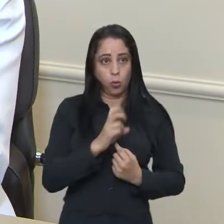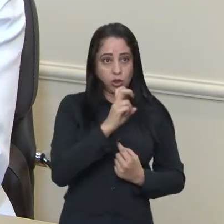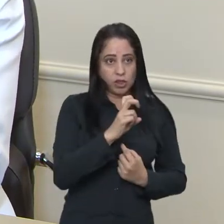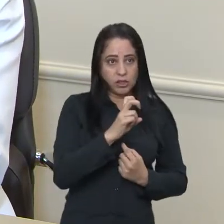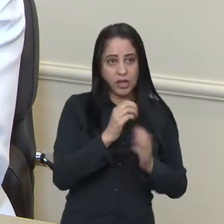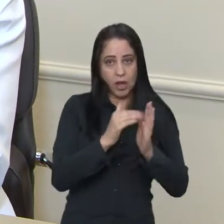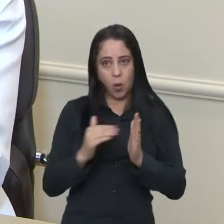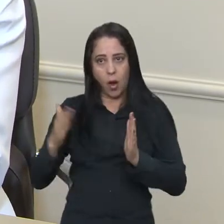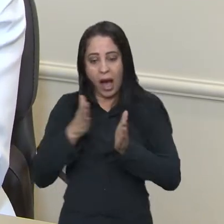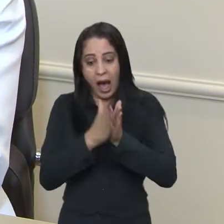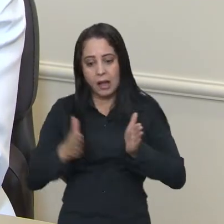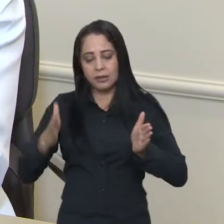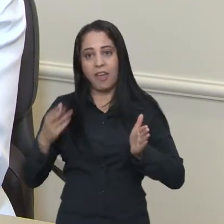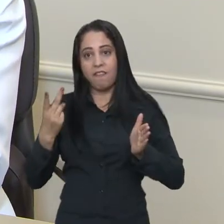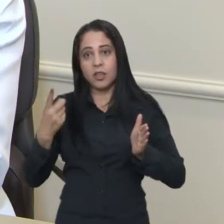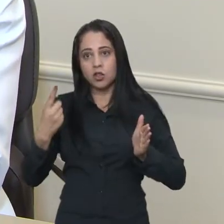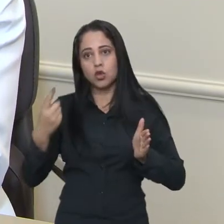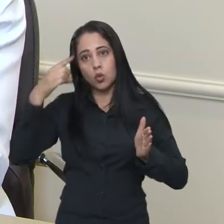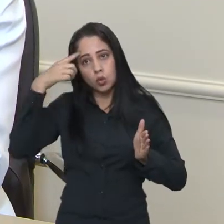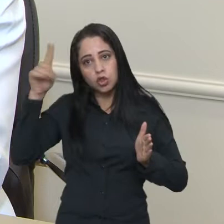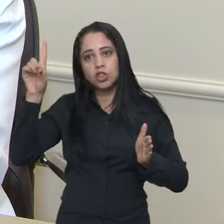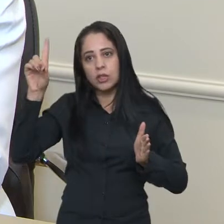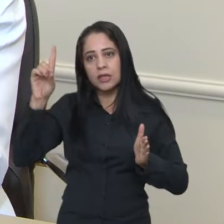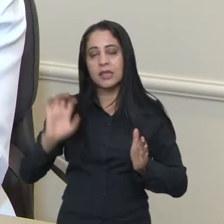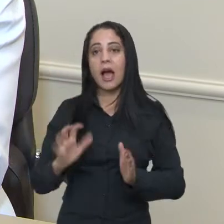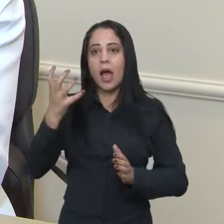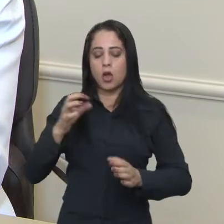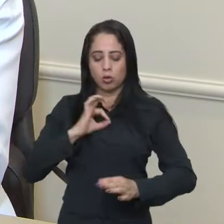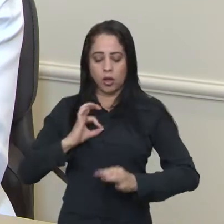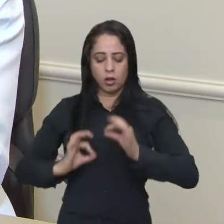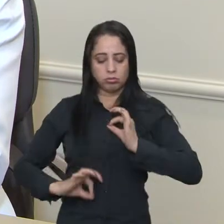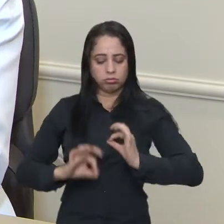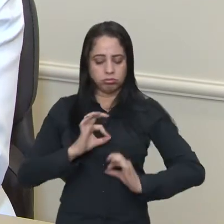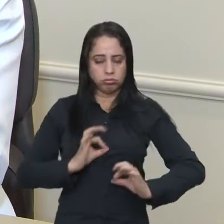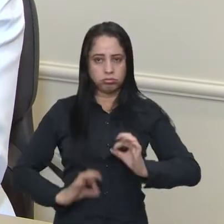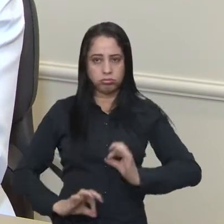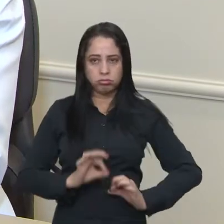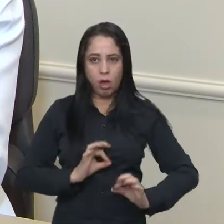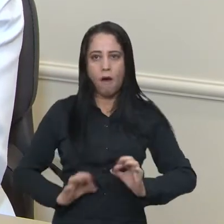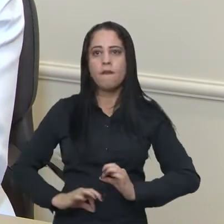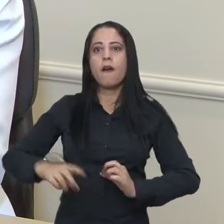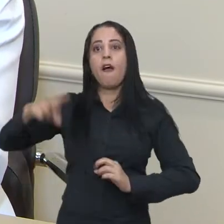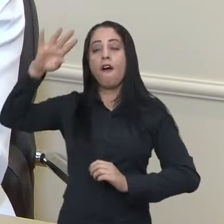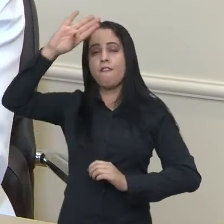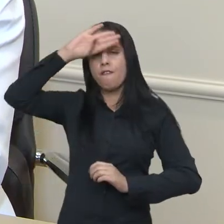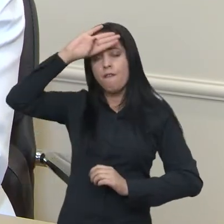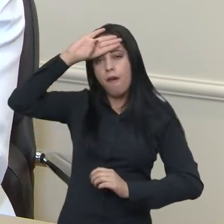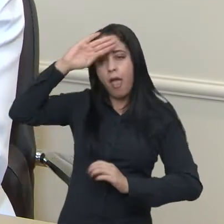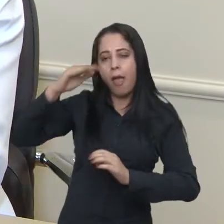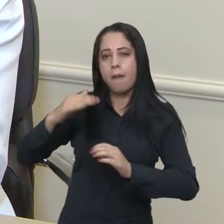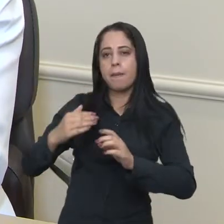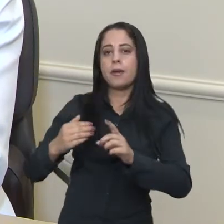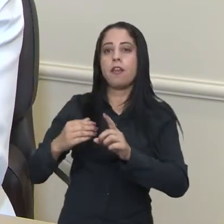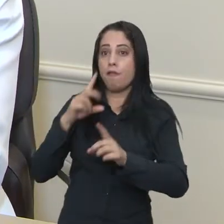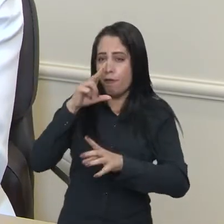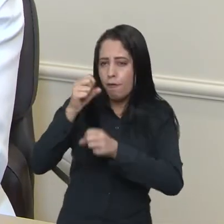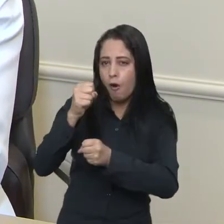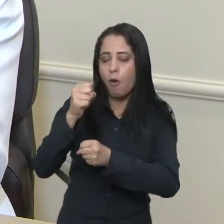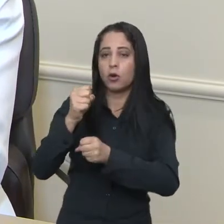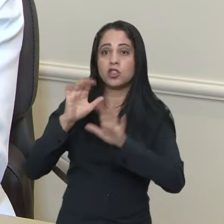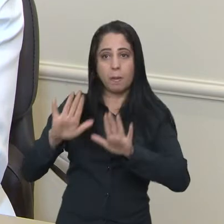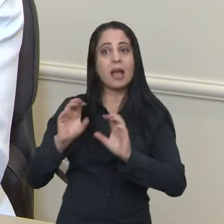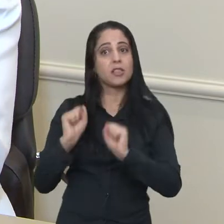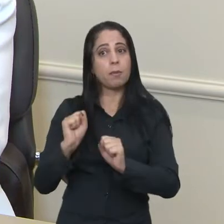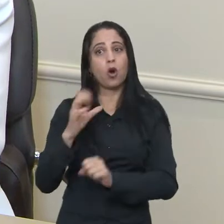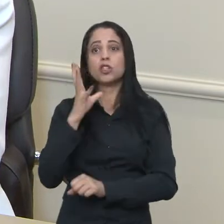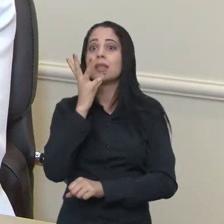em média tem pessoas que com cinco dias já Começam a surgir as lesões de pele dá um quadro de queda do estado geral febre alta